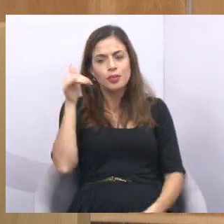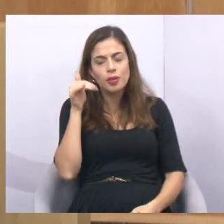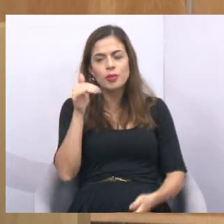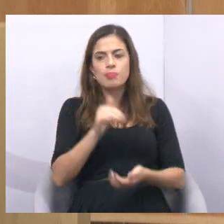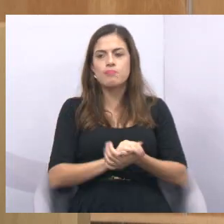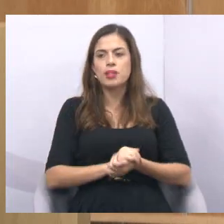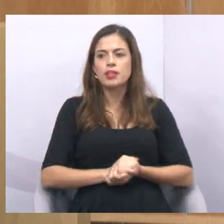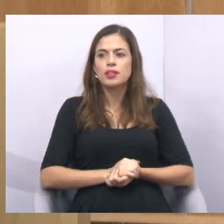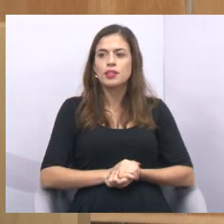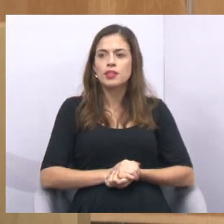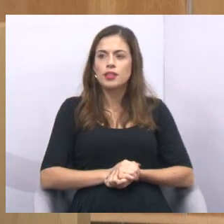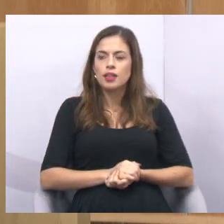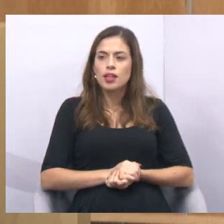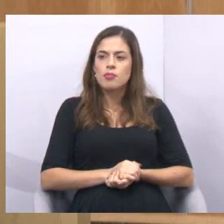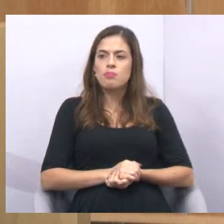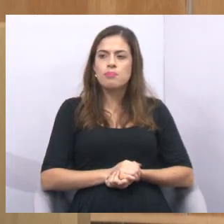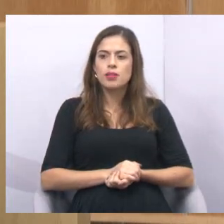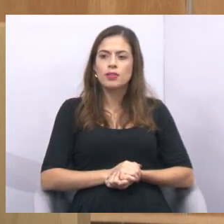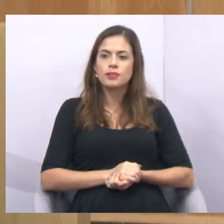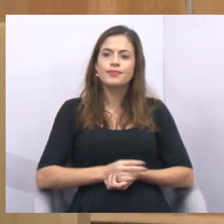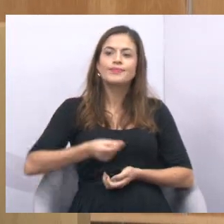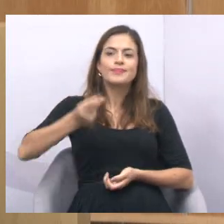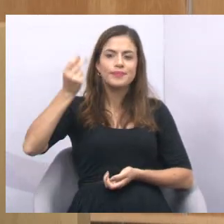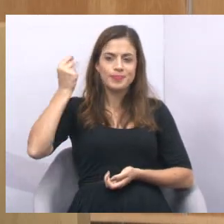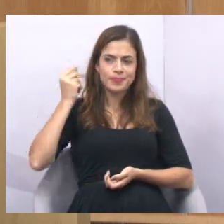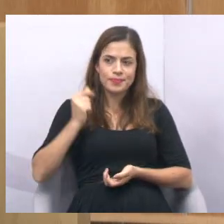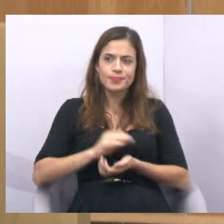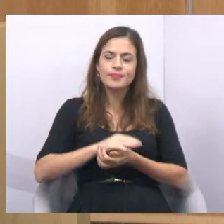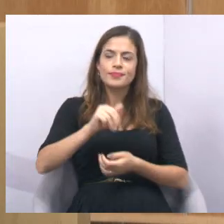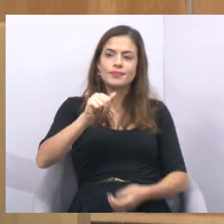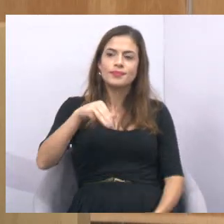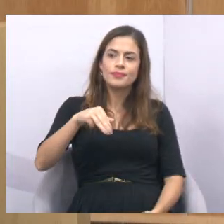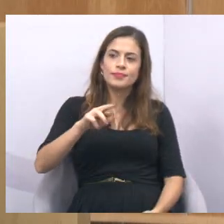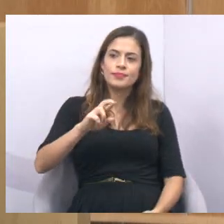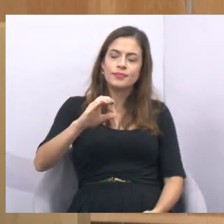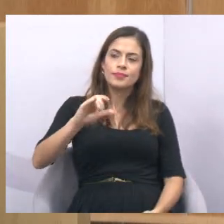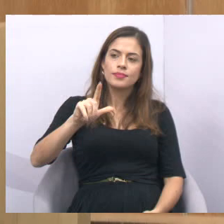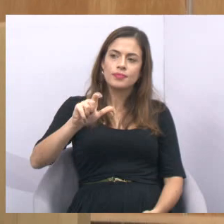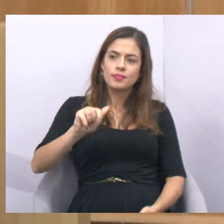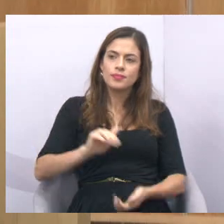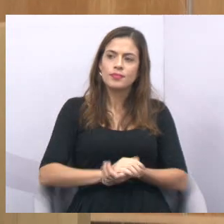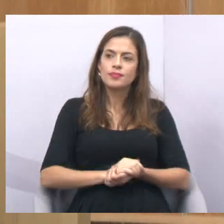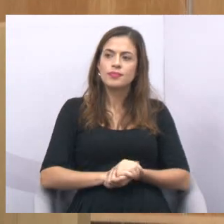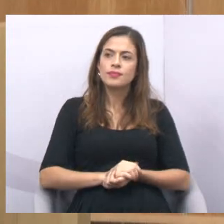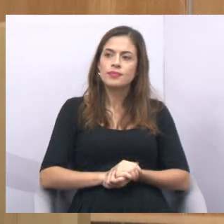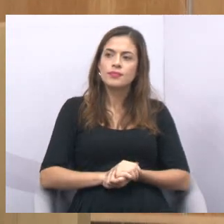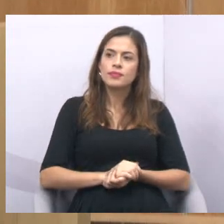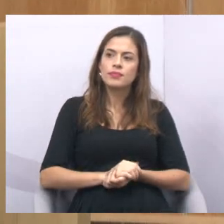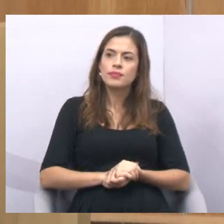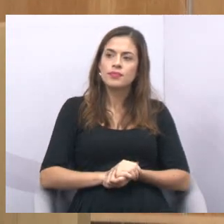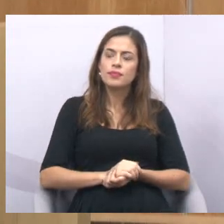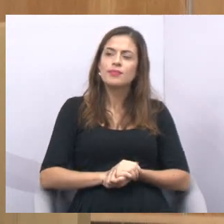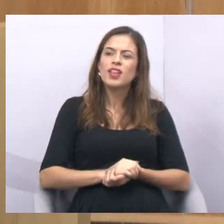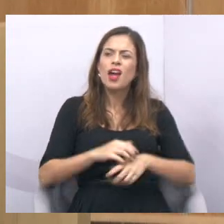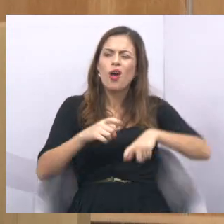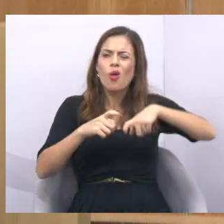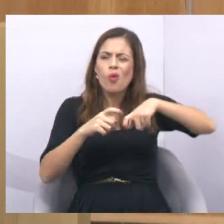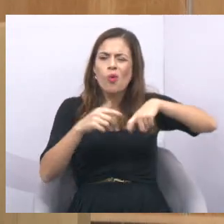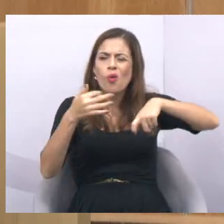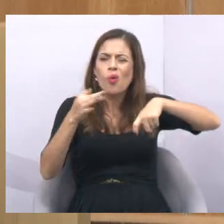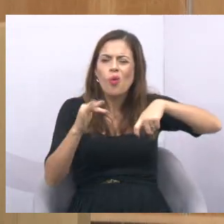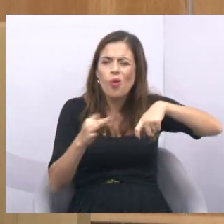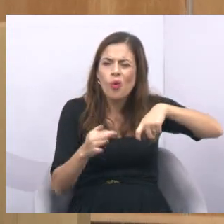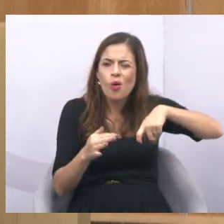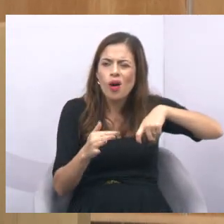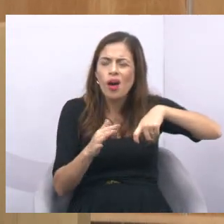E na época eu sei, ele falou assim: olha, o Marcel já estava com o joelho ruim, já estava namorando, já ia casar, para